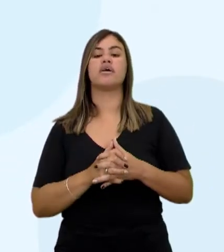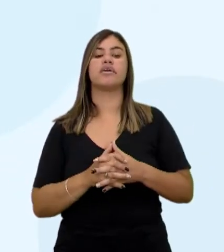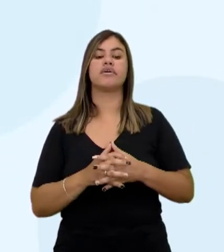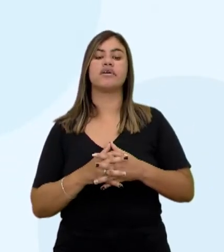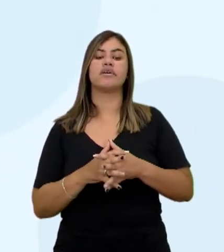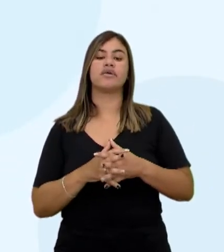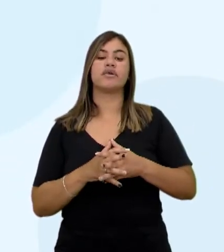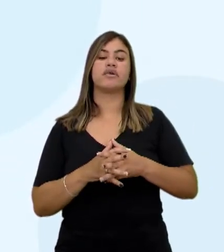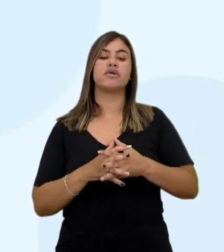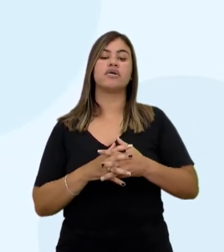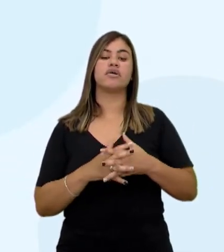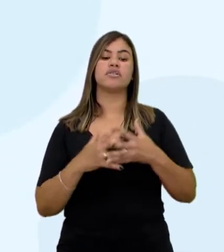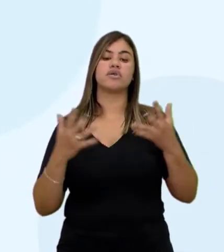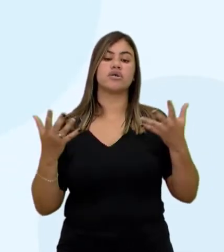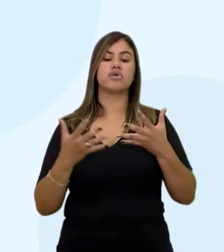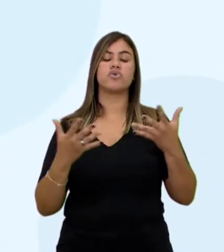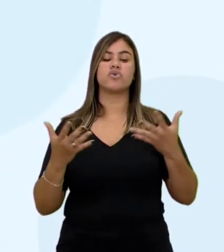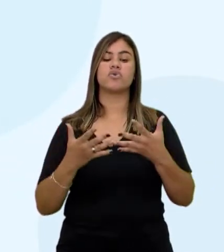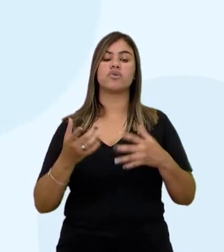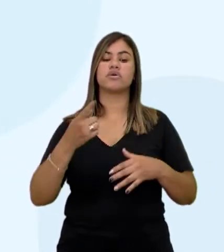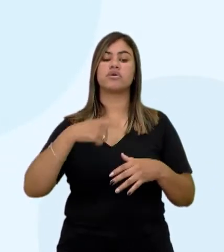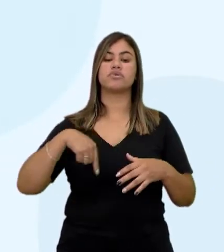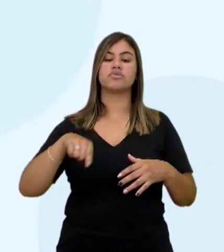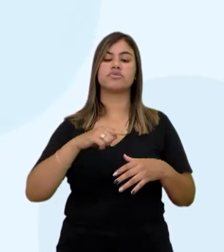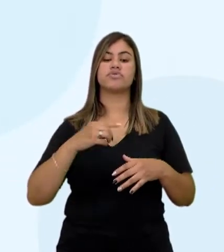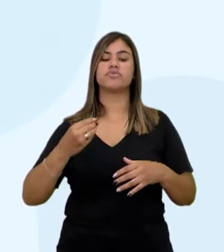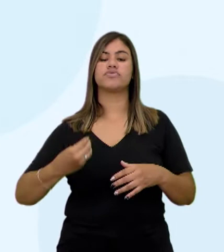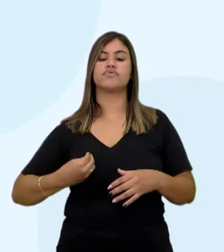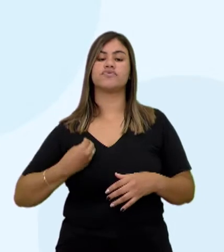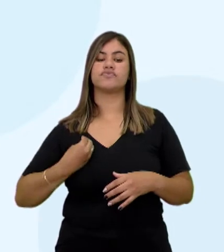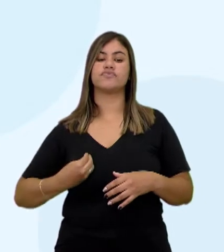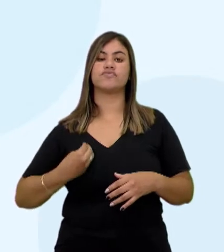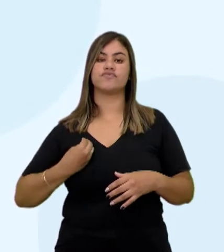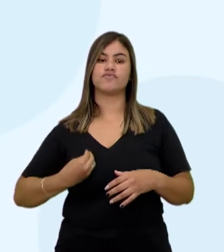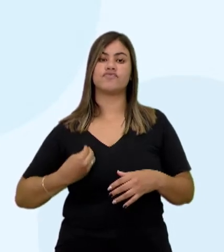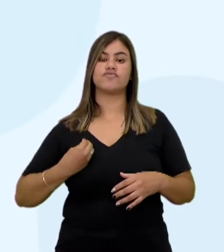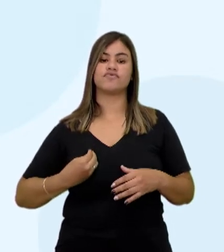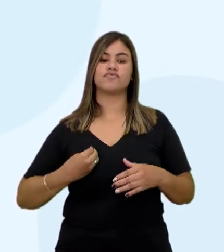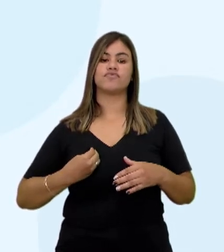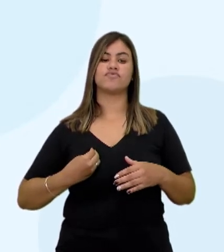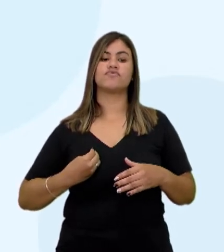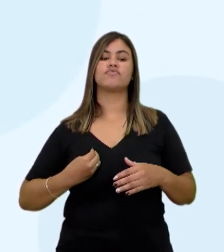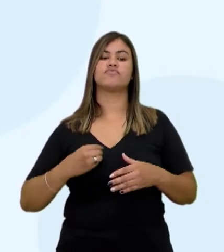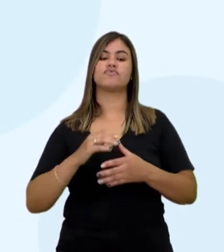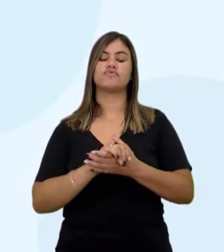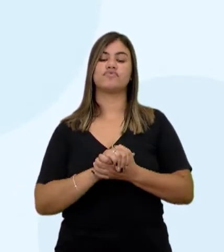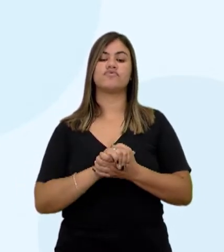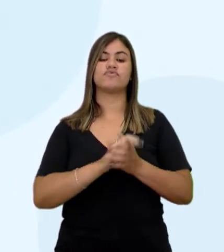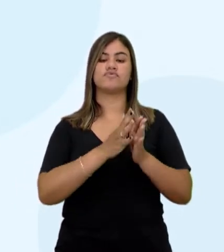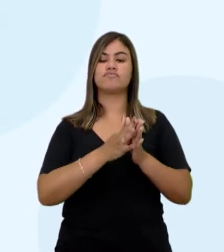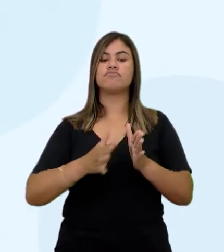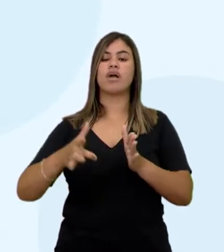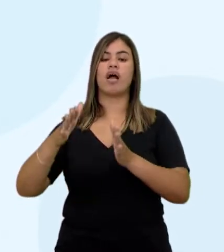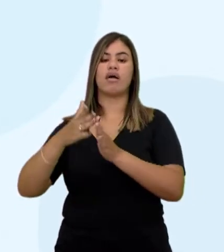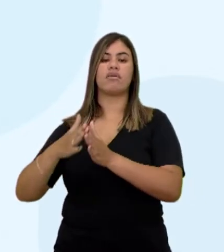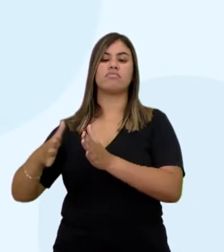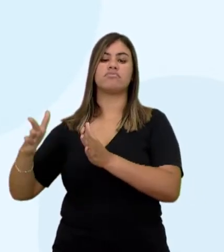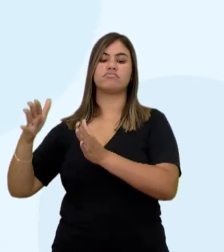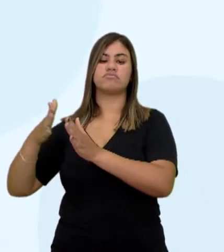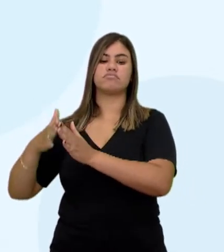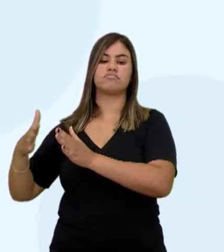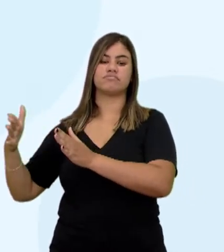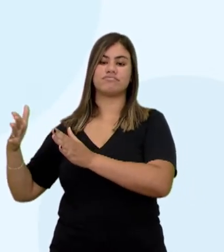no Fanerozoico, na Era Cenozoica, no período Quaternário e na época do